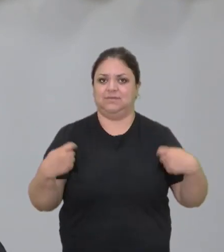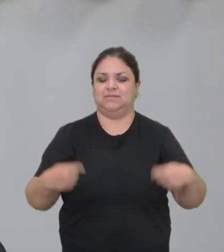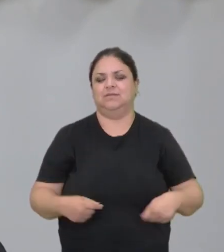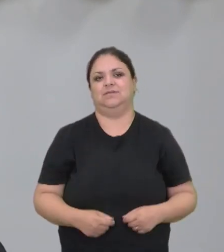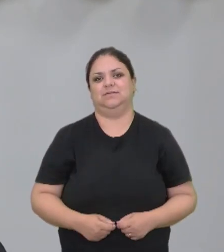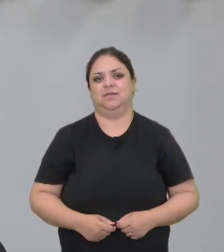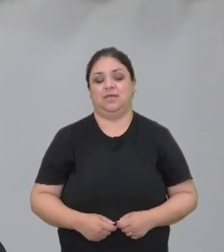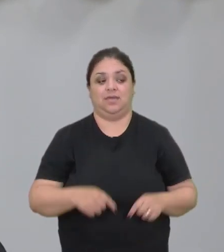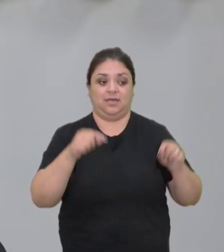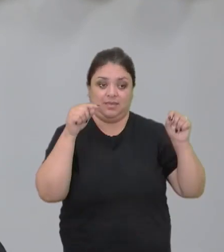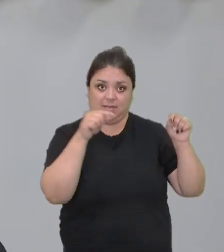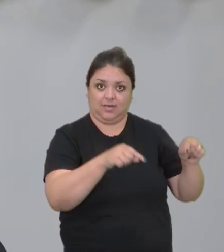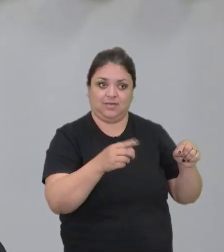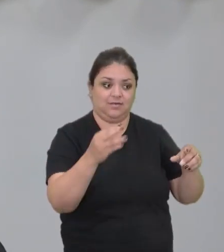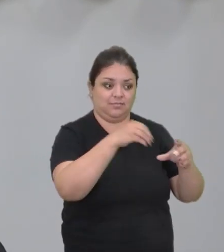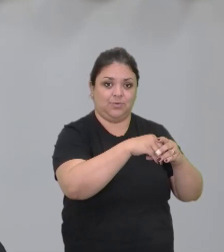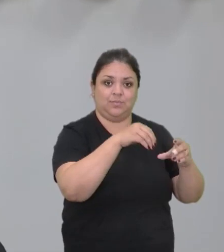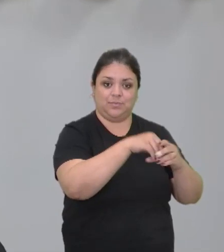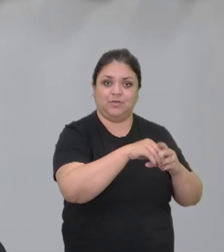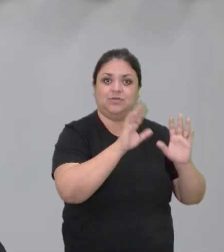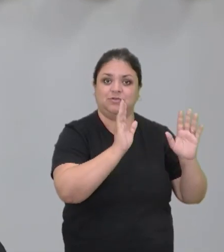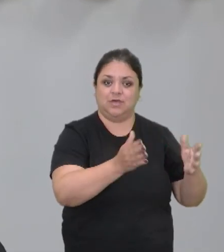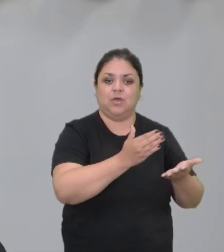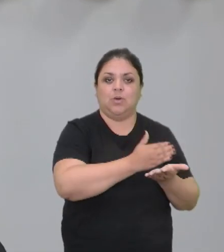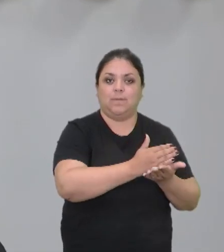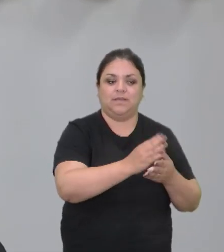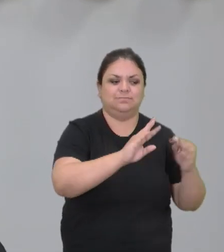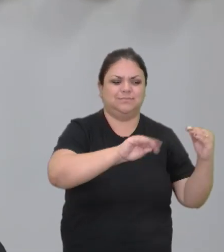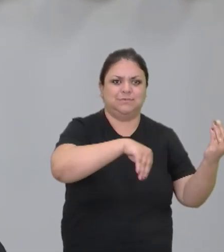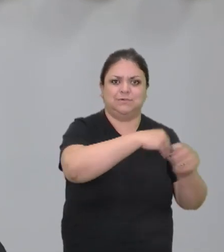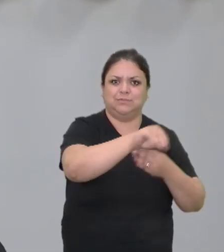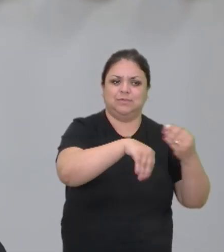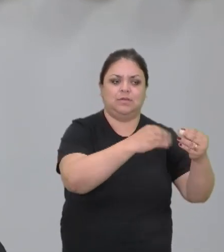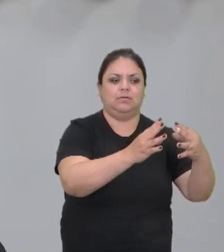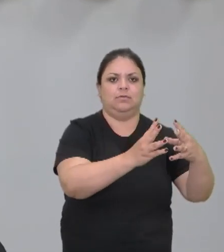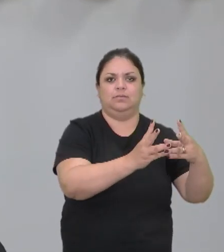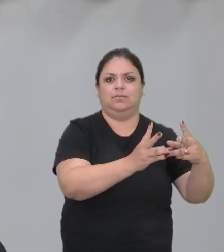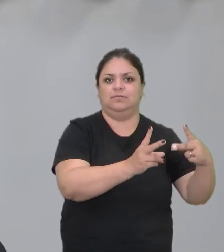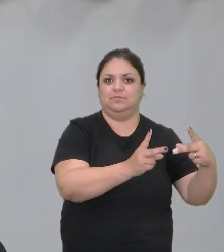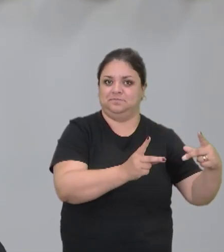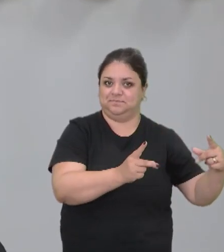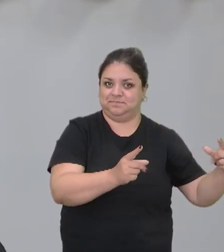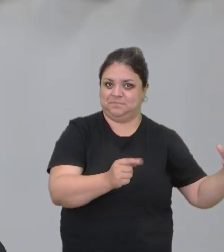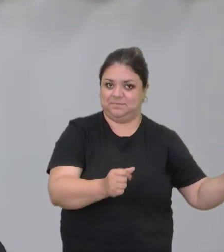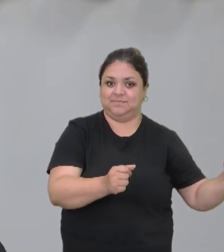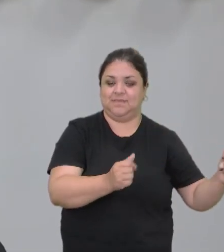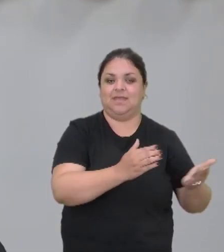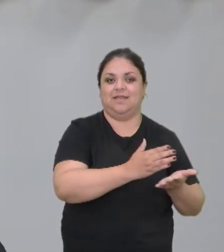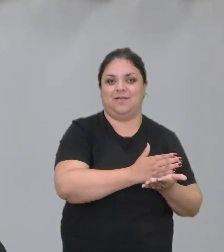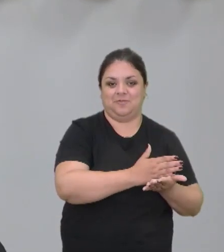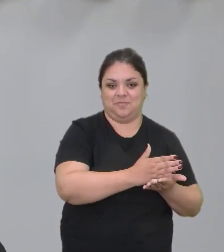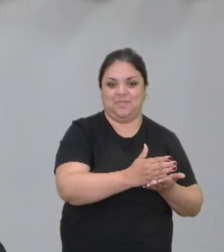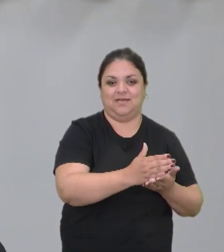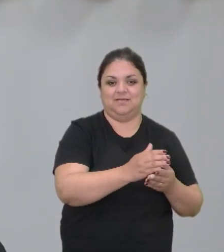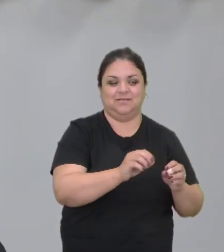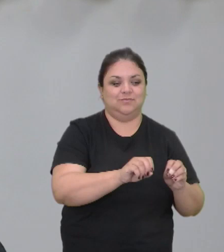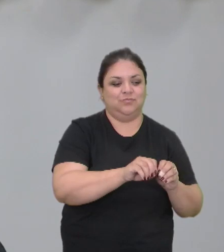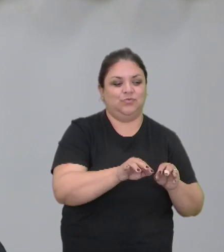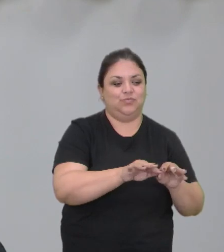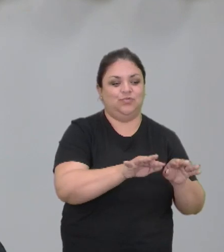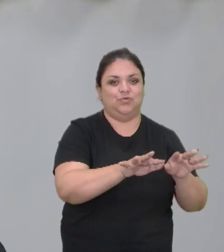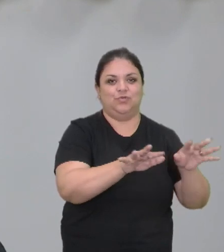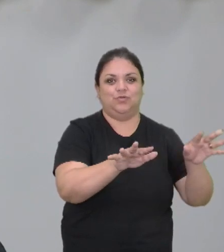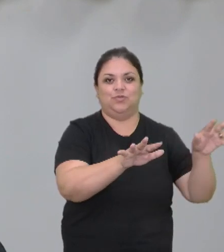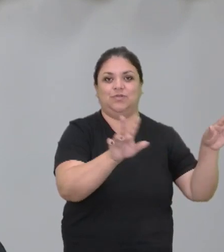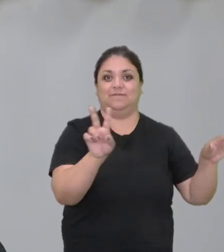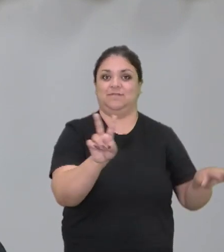esses compostos entrem num processo de decomposição e a partir daí liberem, né, diversos nutrientes